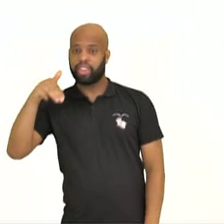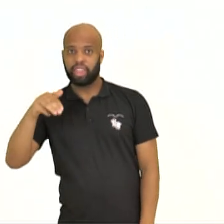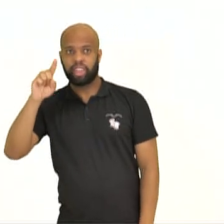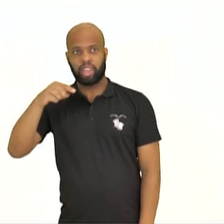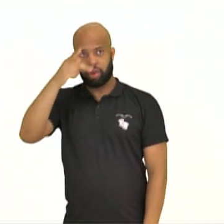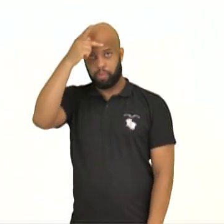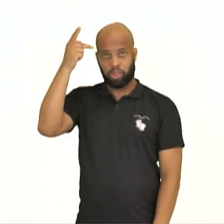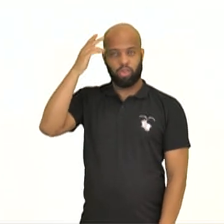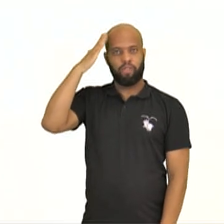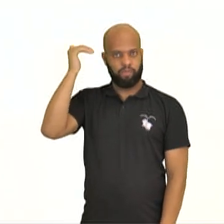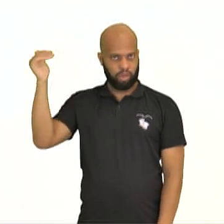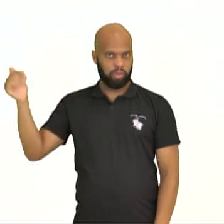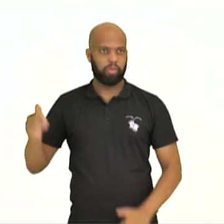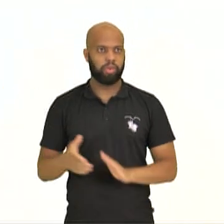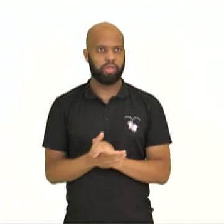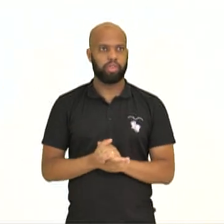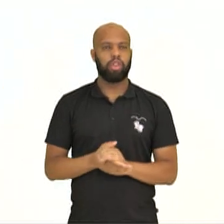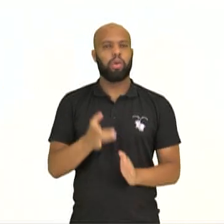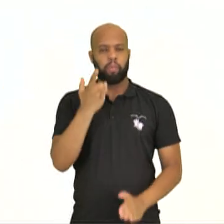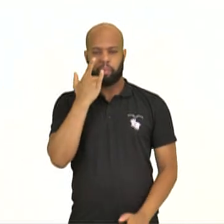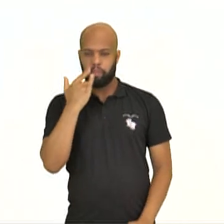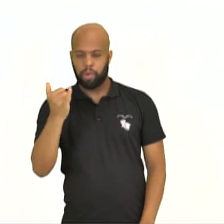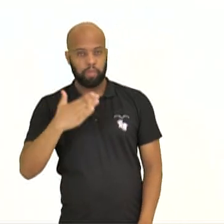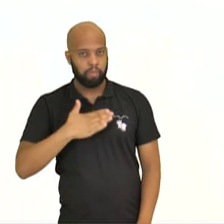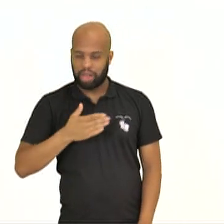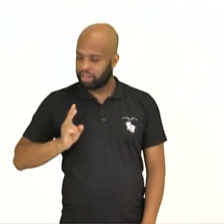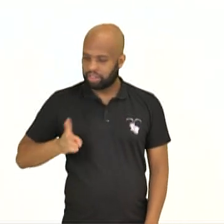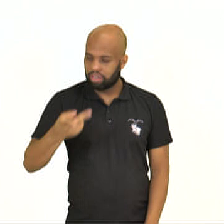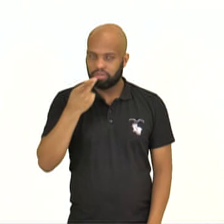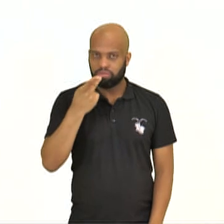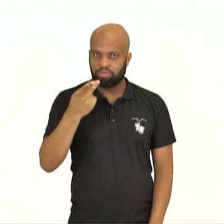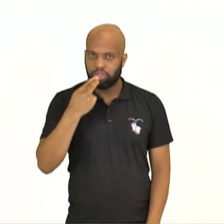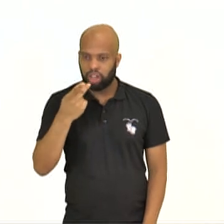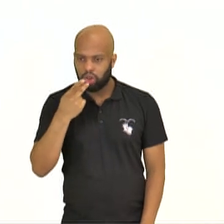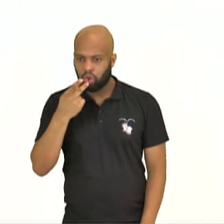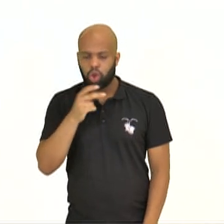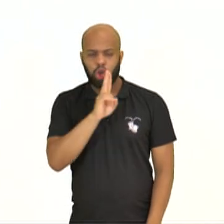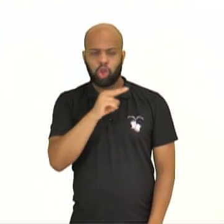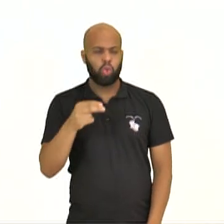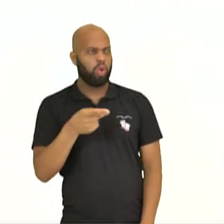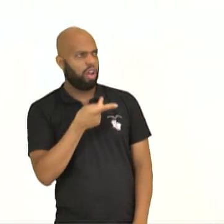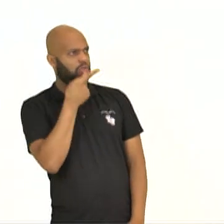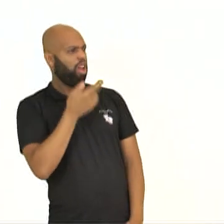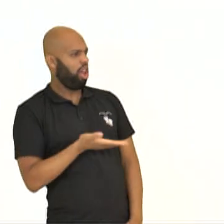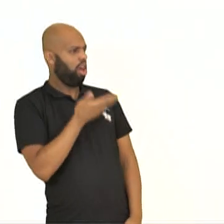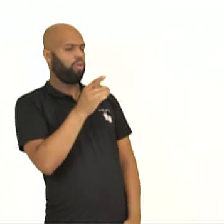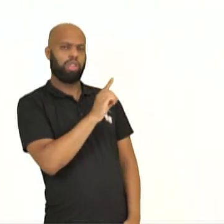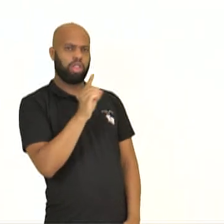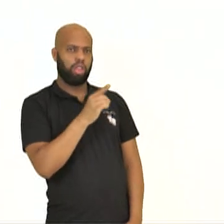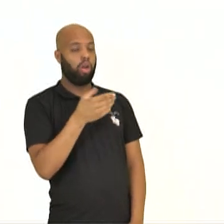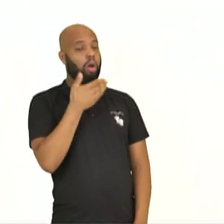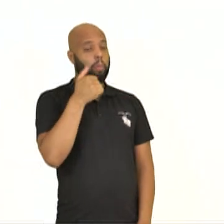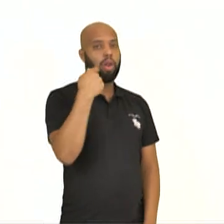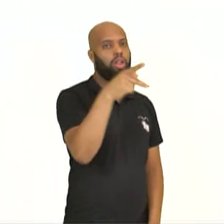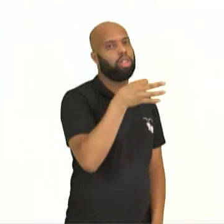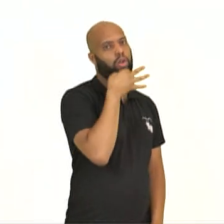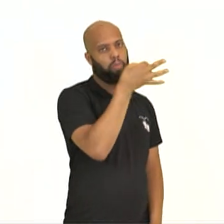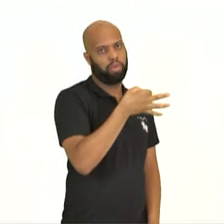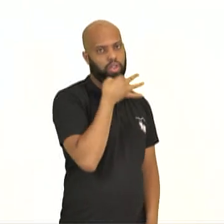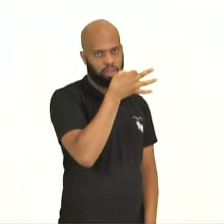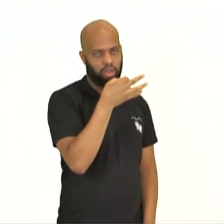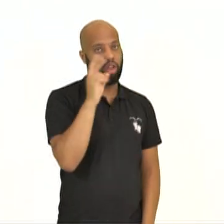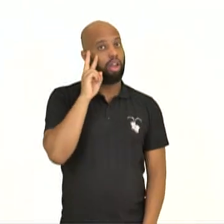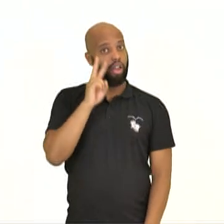pessoa bastante importante. Meu pai sempre dizia, não levante a sua voz, melhore os seus argumentos. Olha